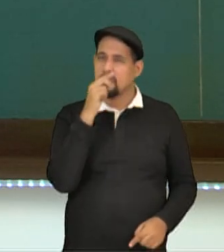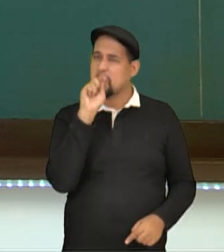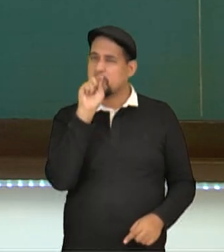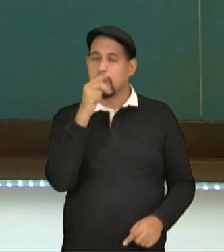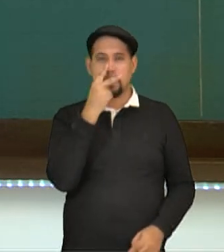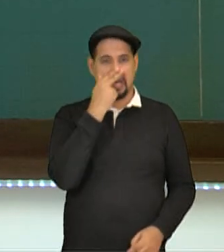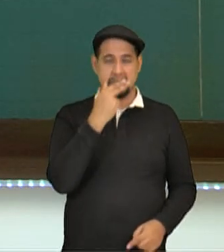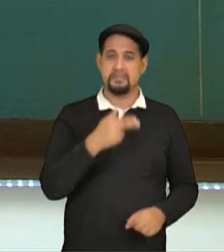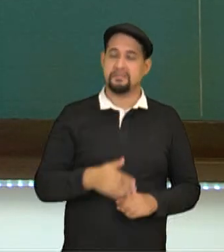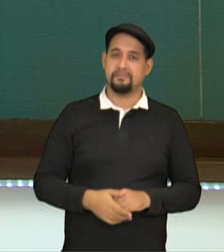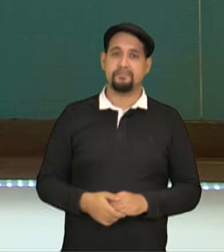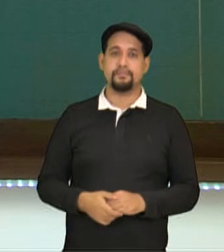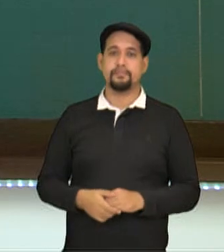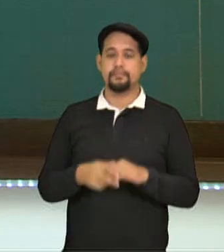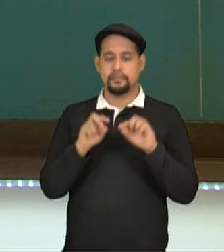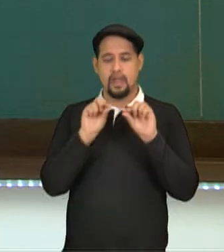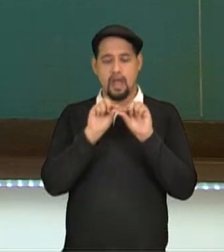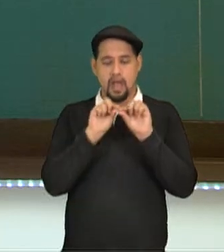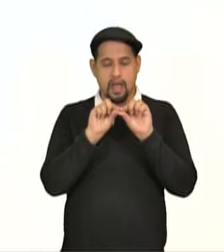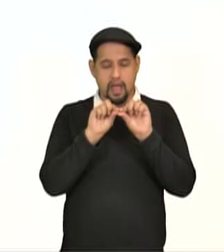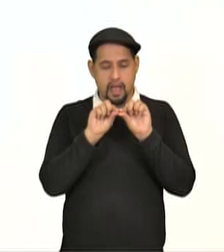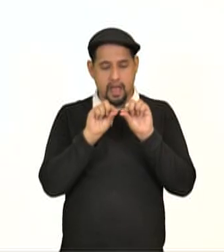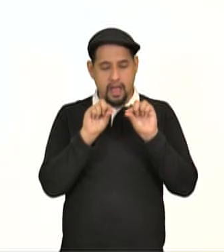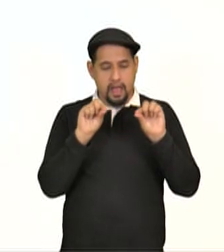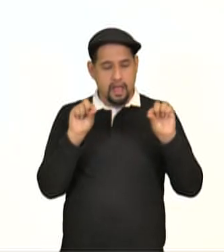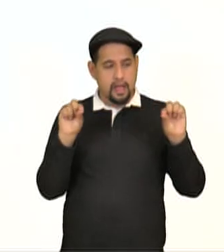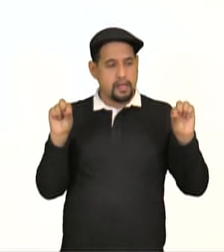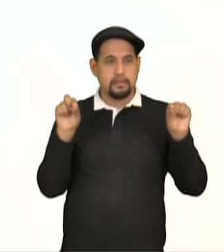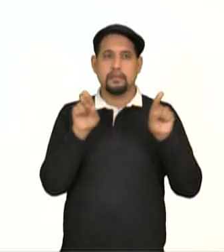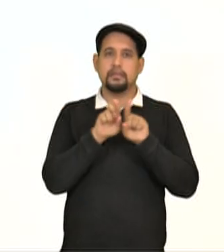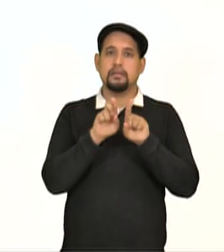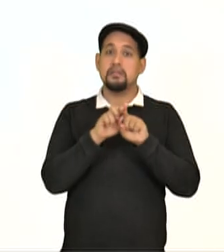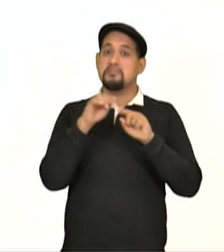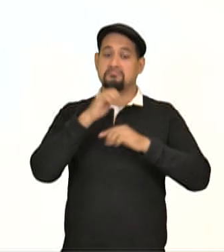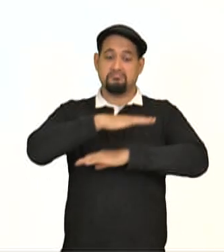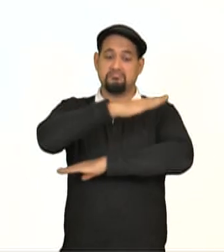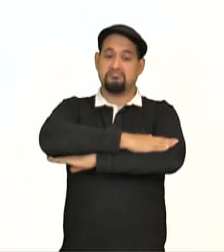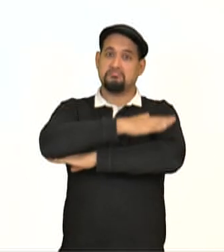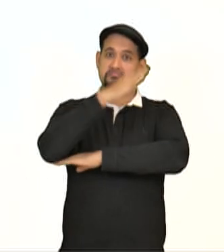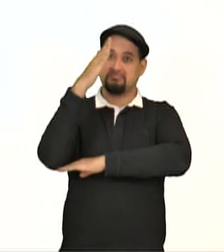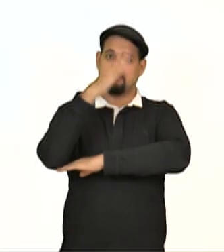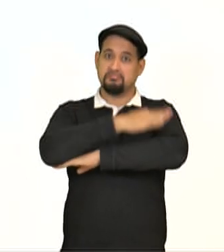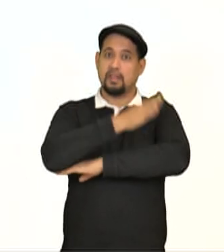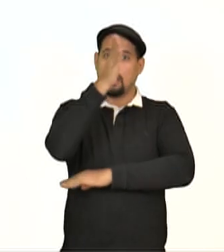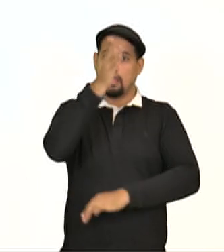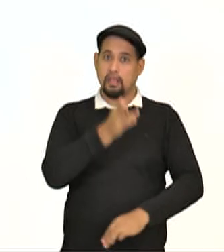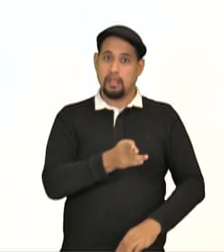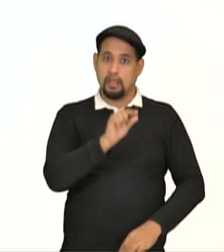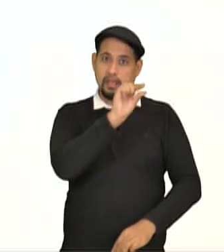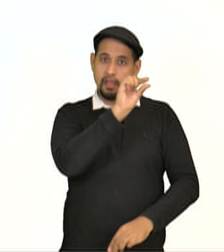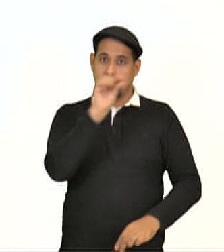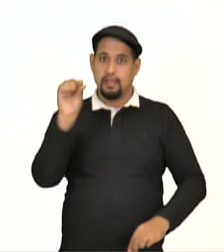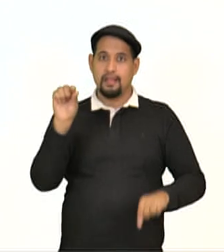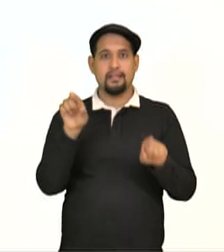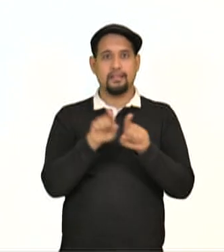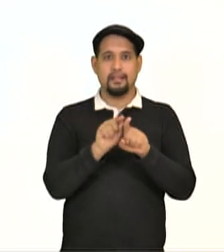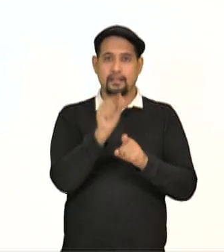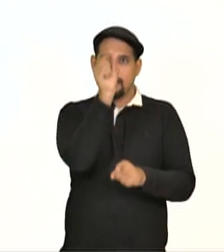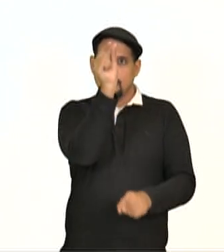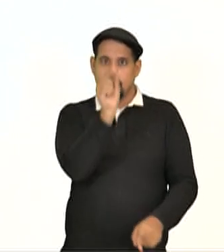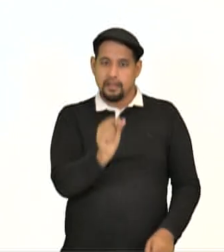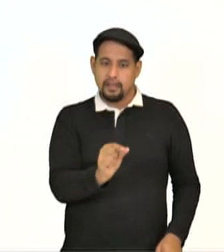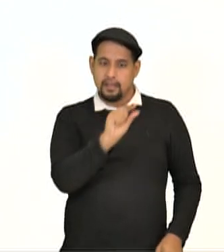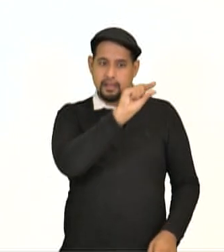pontos, certo? Retas, linhas nas janelas e linhas no asfalto. Bom, as linhas da janela